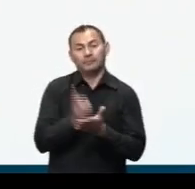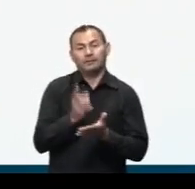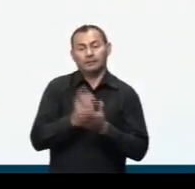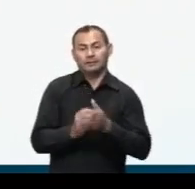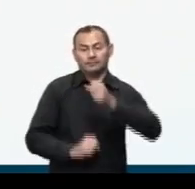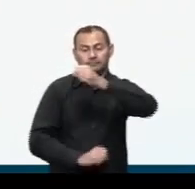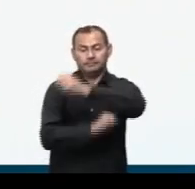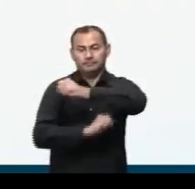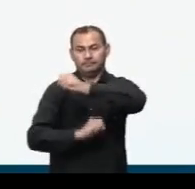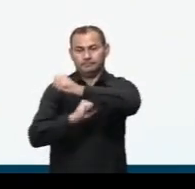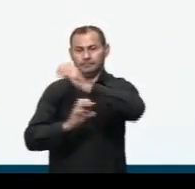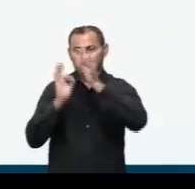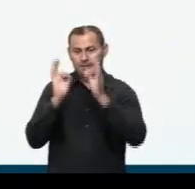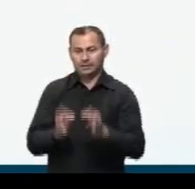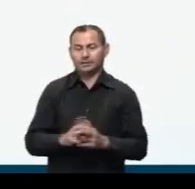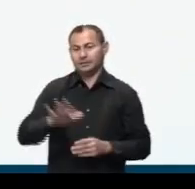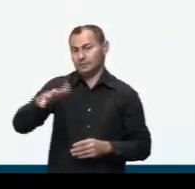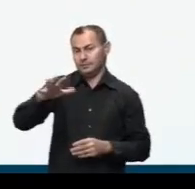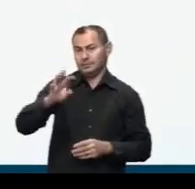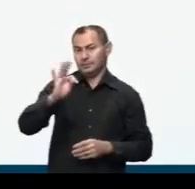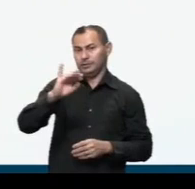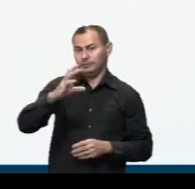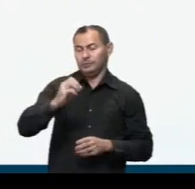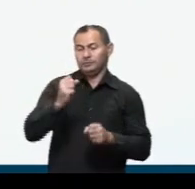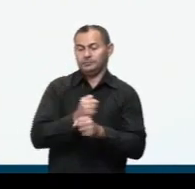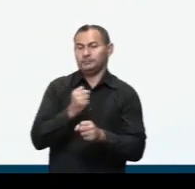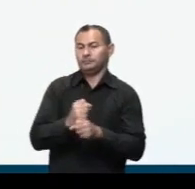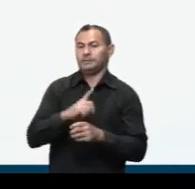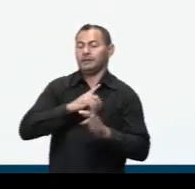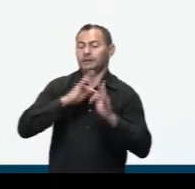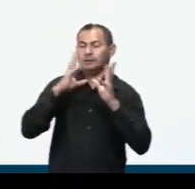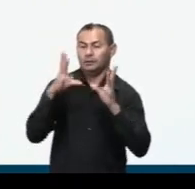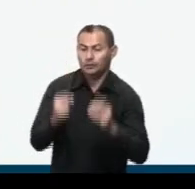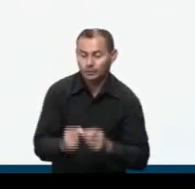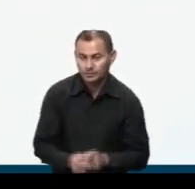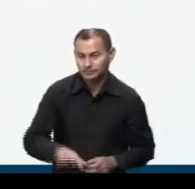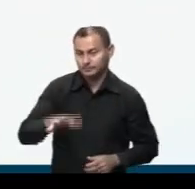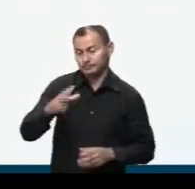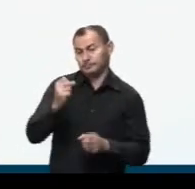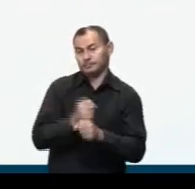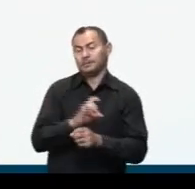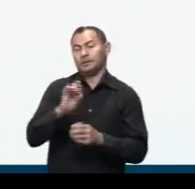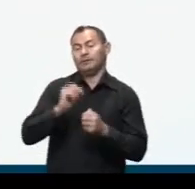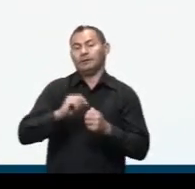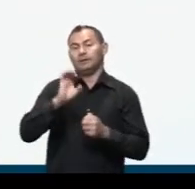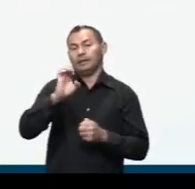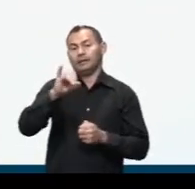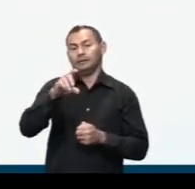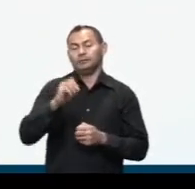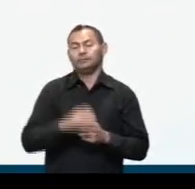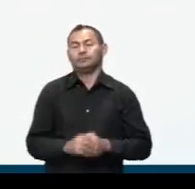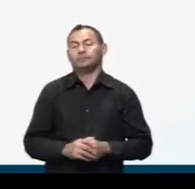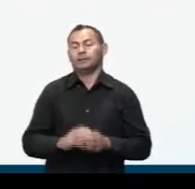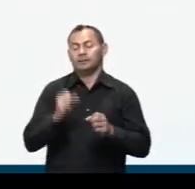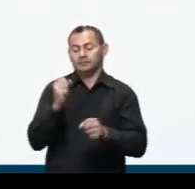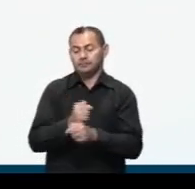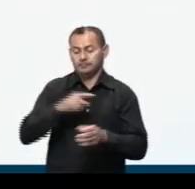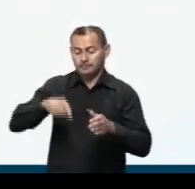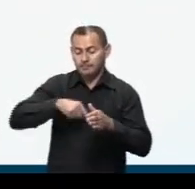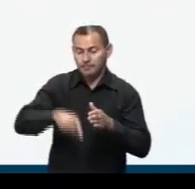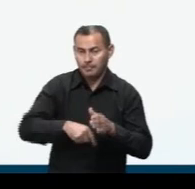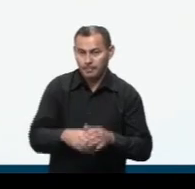o alicerce, tá? Dependendo do tipo de obra, você tem que ter todos eles. Dependendo da obra, só faz o eixo e o da